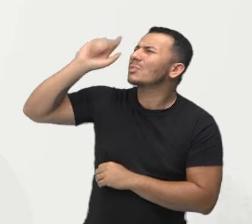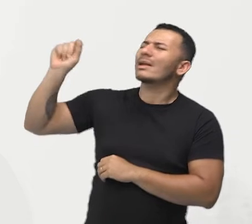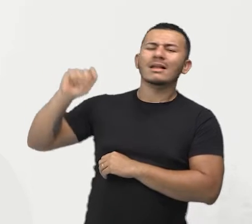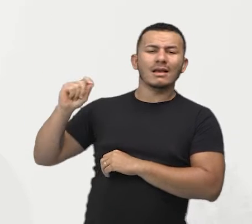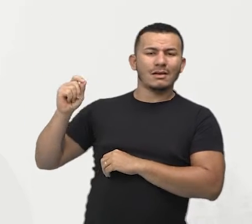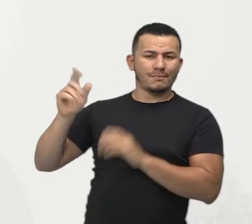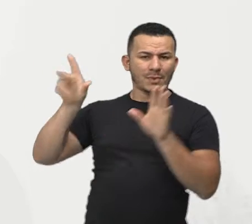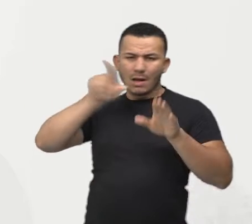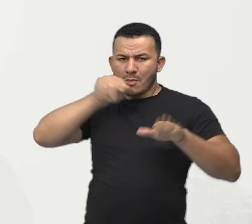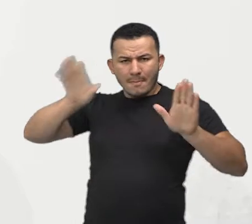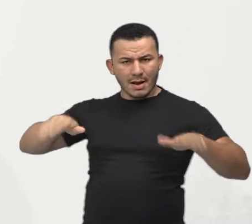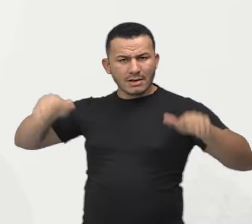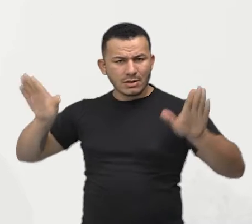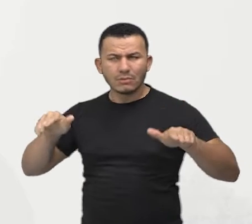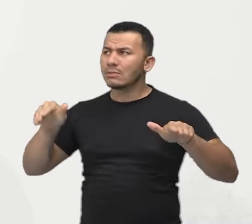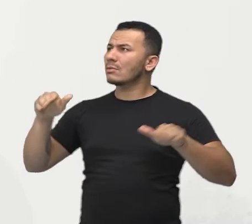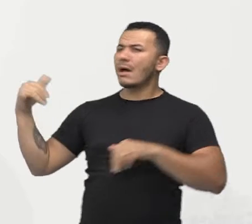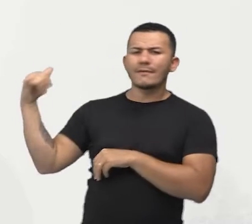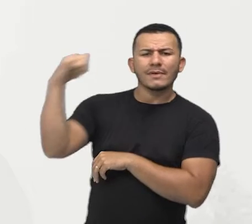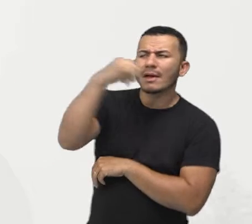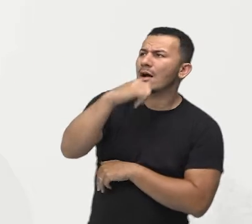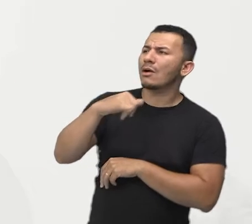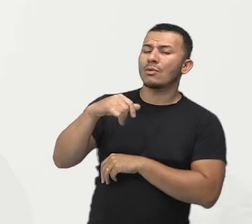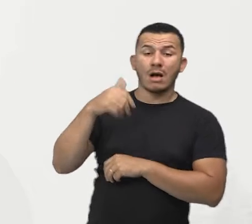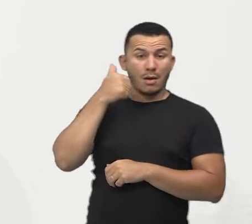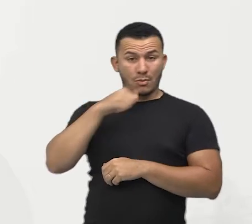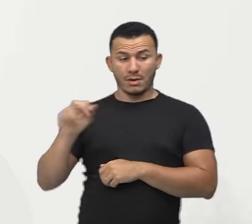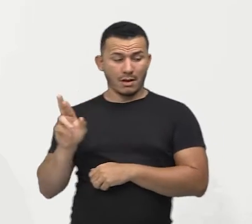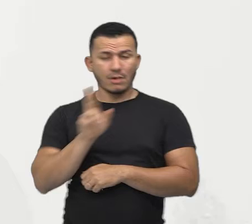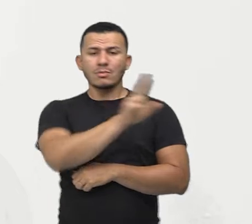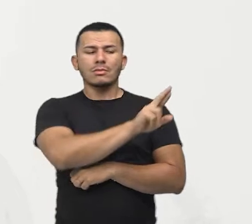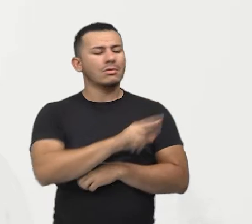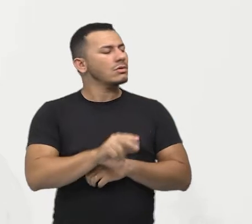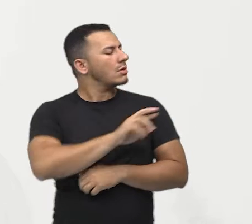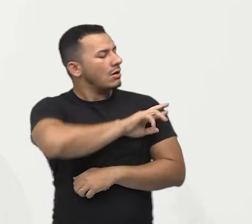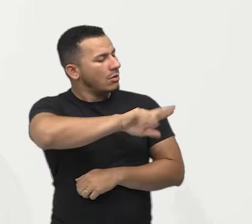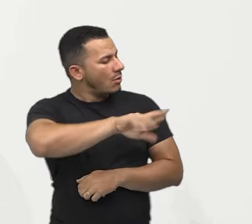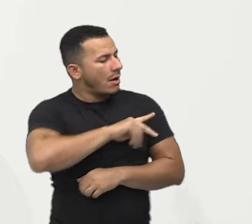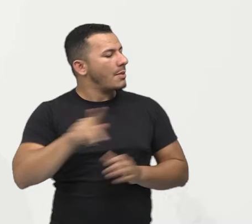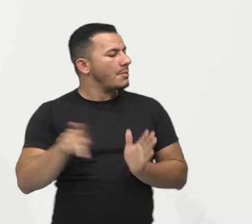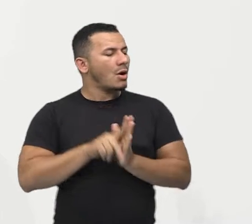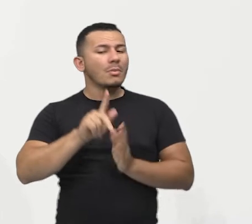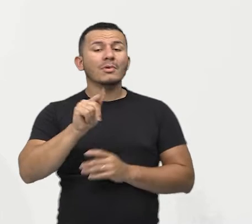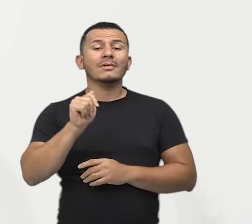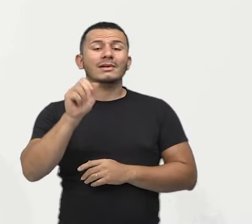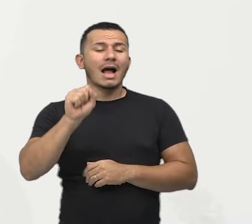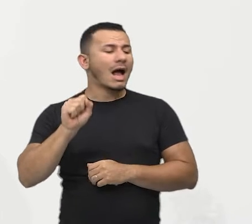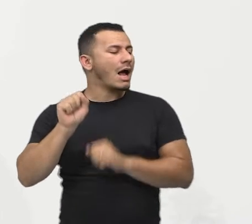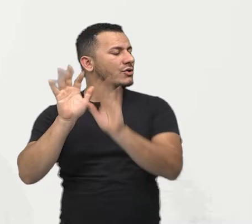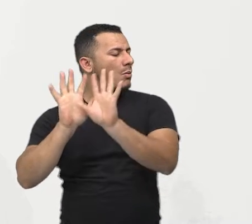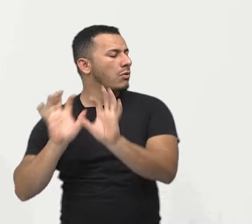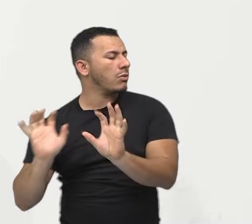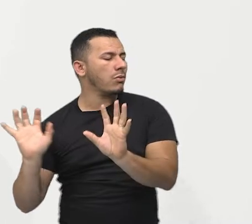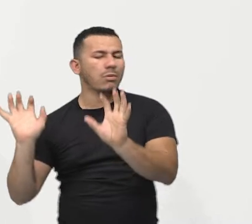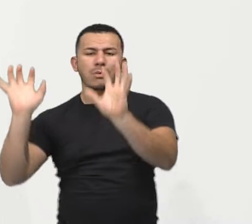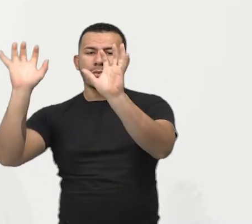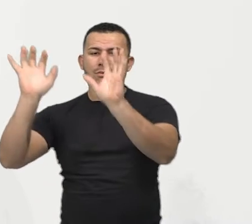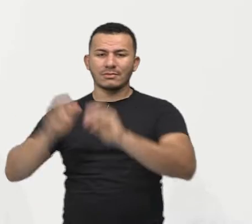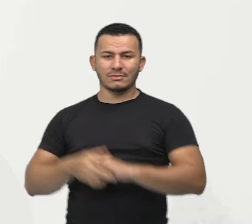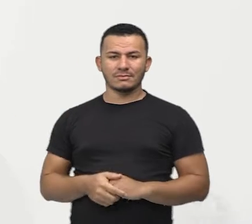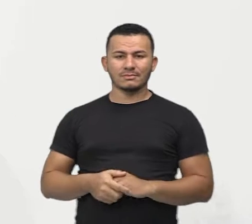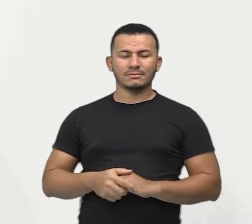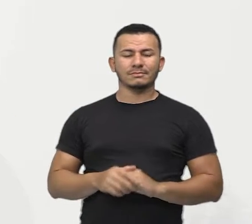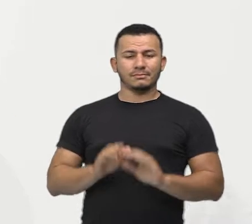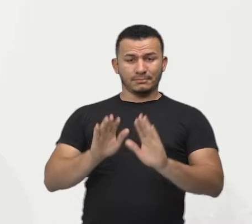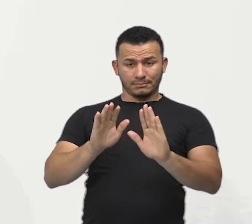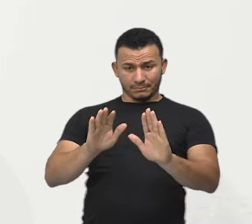é um avião, e percebo que a personagem, a senhora, diz que não, é o gás, certo? De novo.